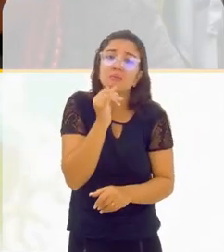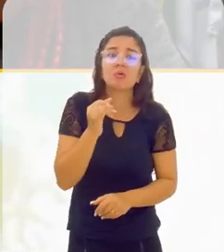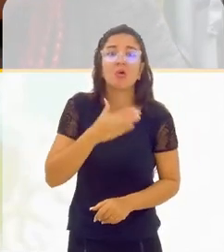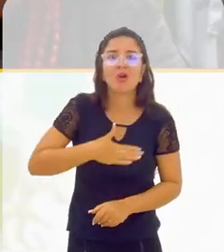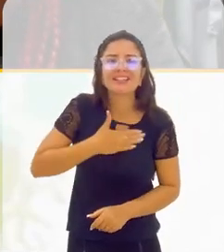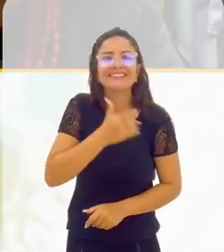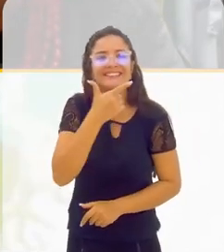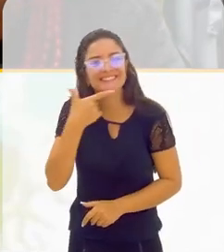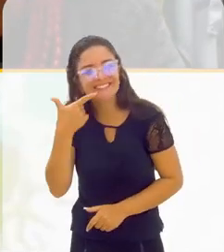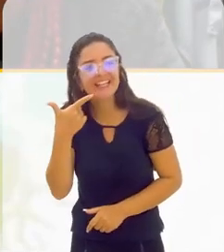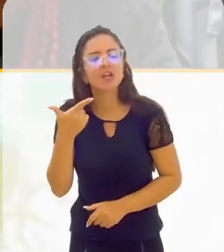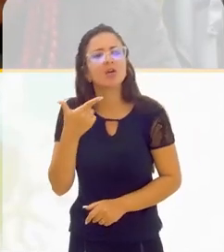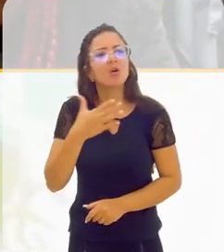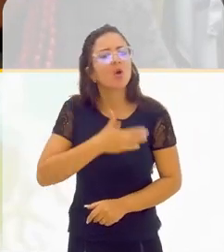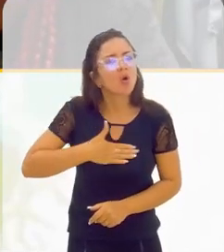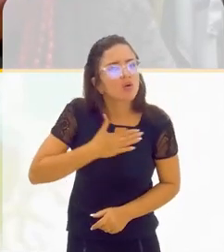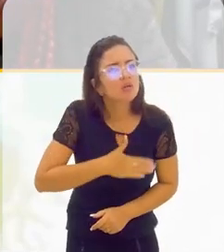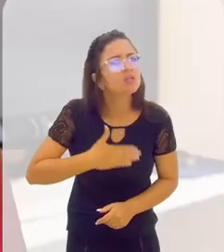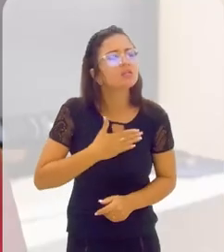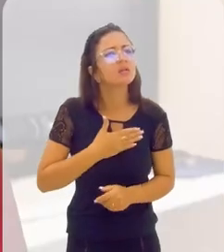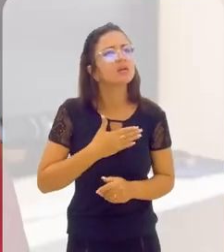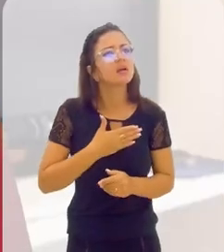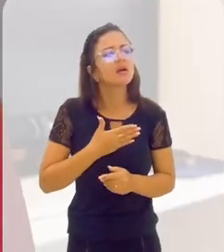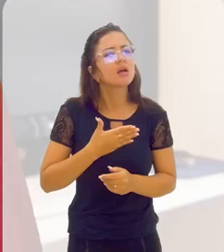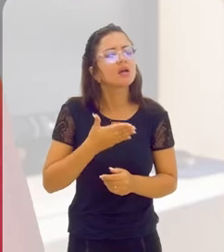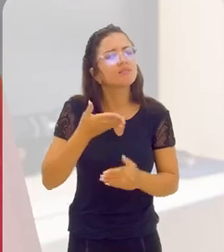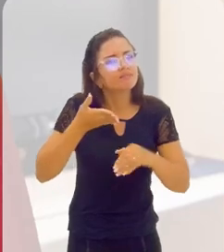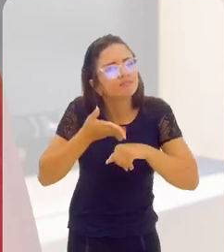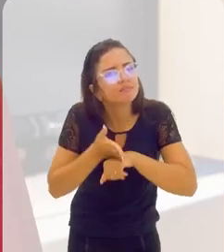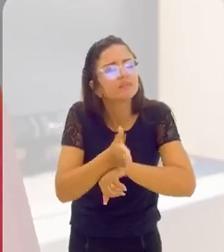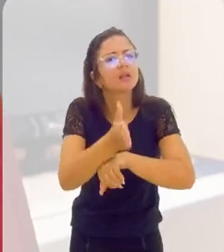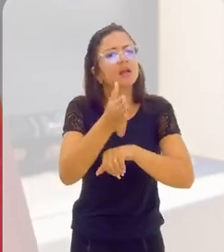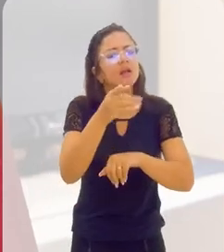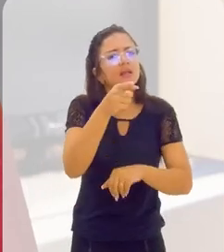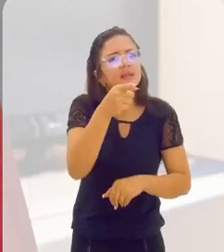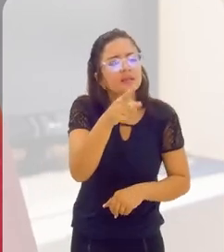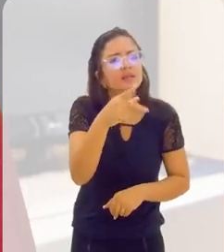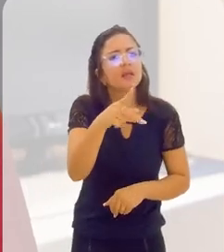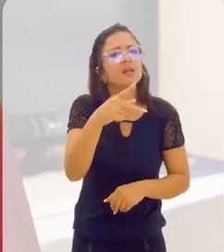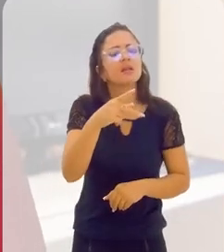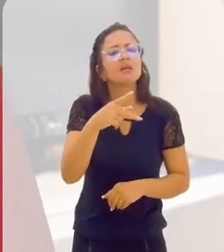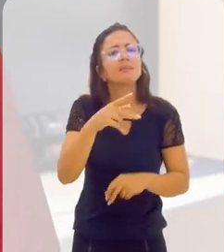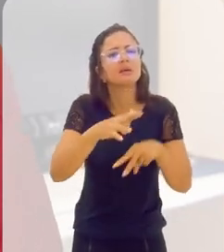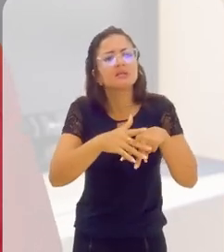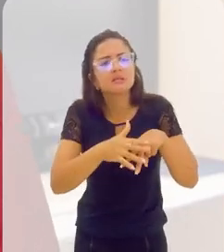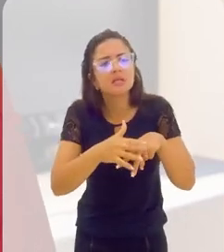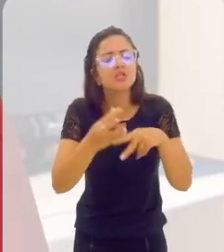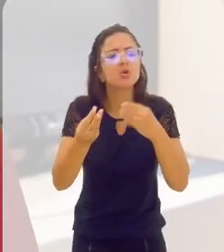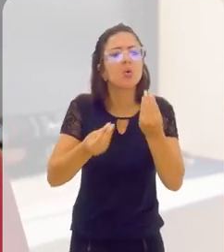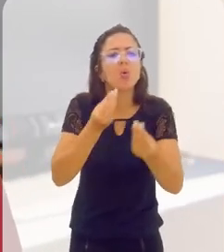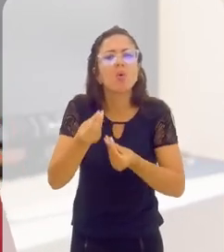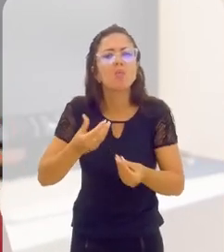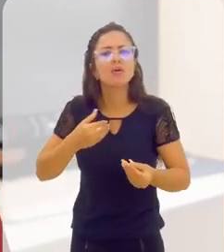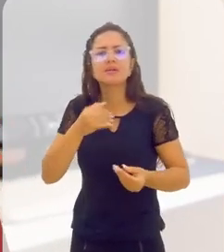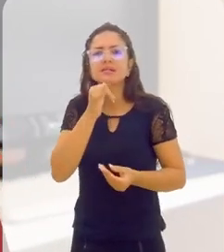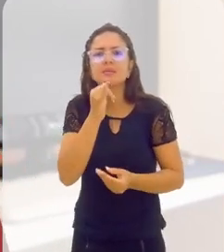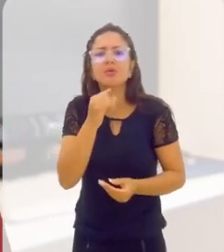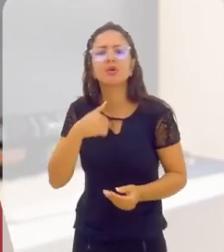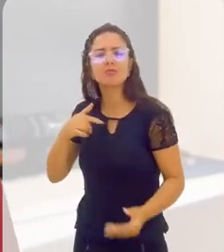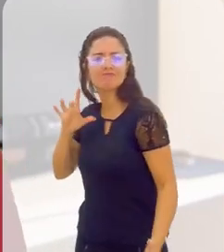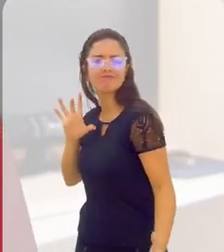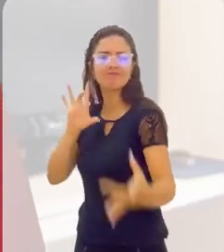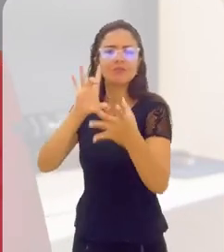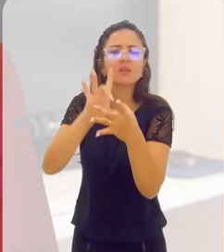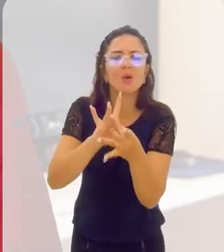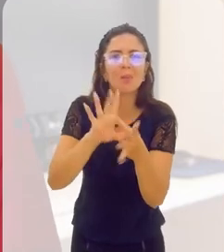sabe se envolver se ele sabe a história desse paciente e como se envolver né como se envolver sem se envolver tanto